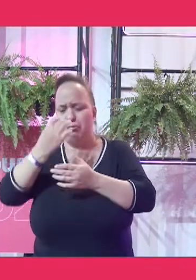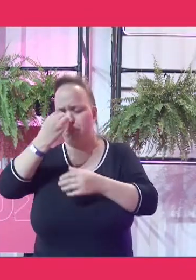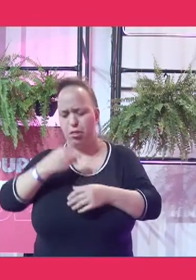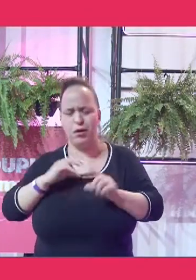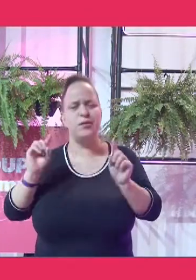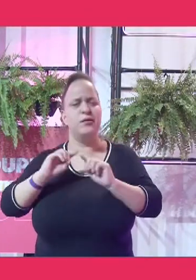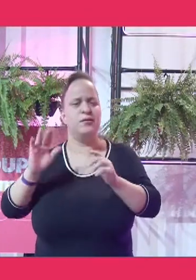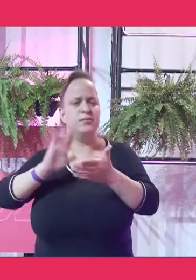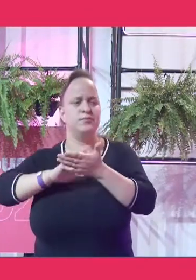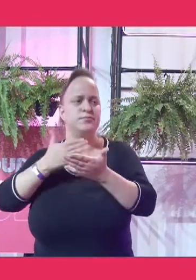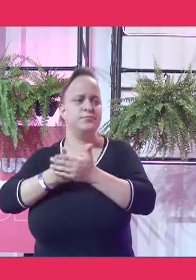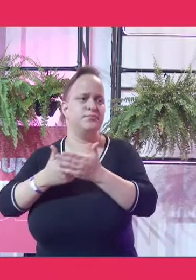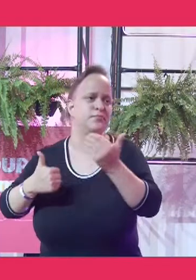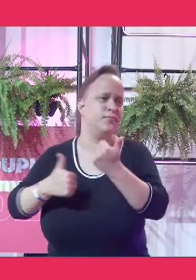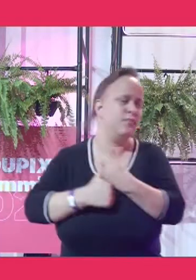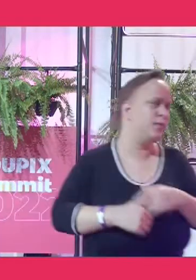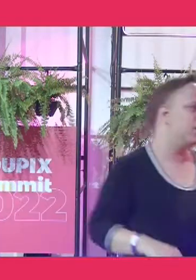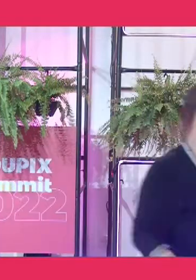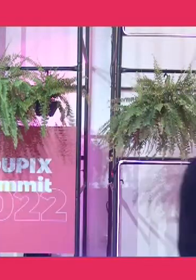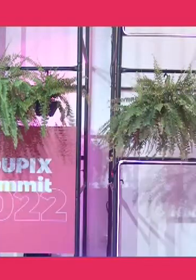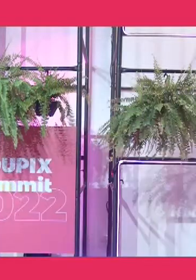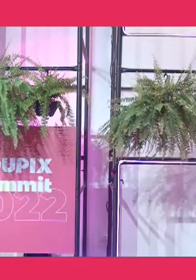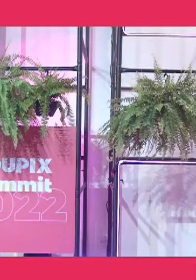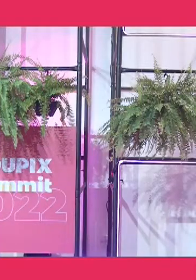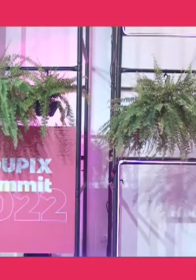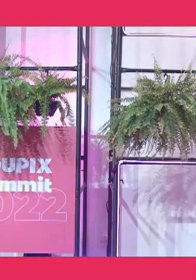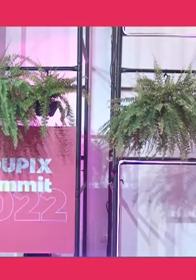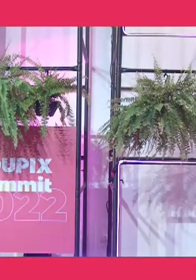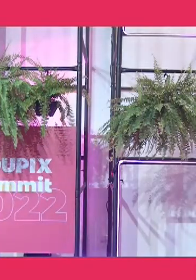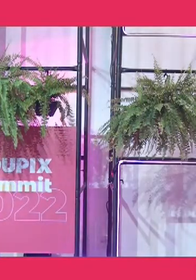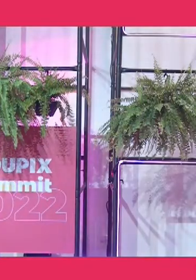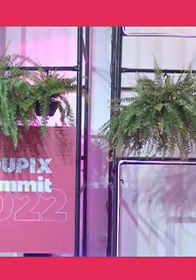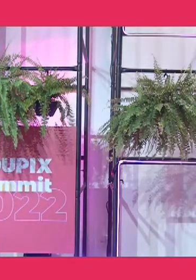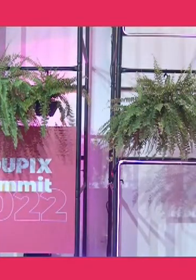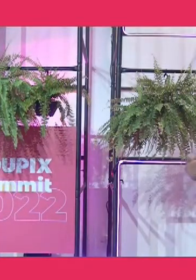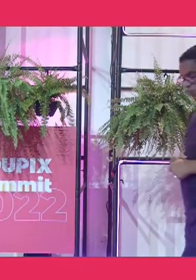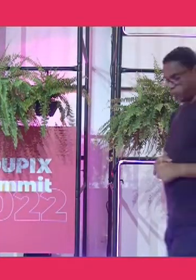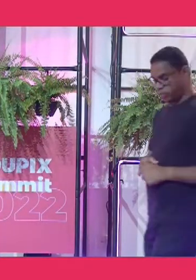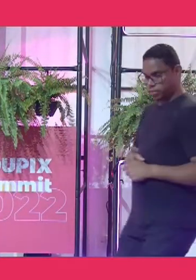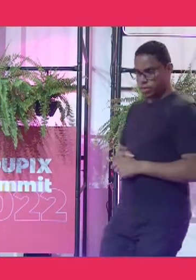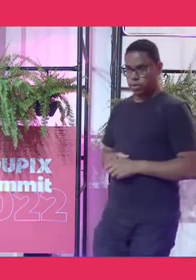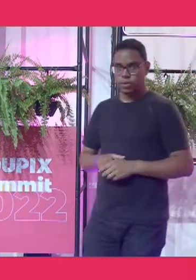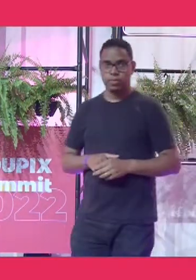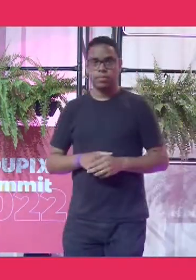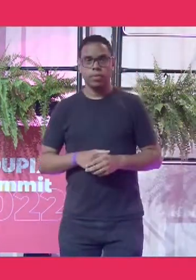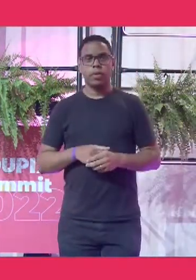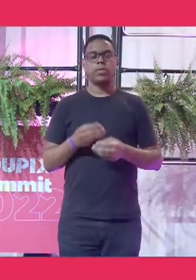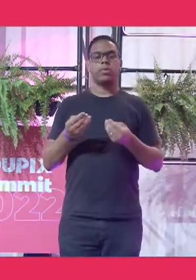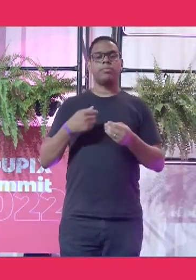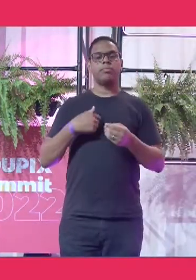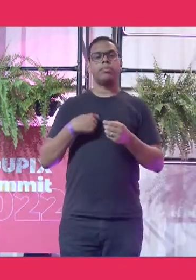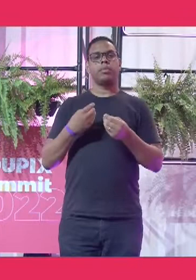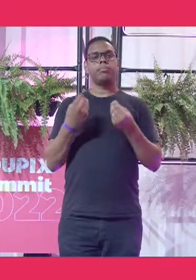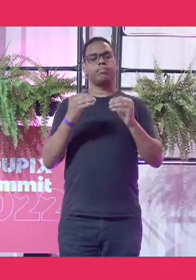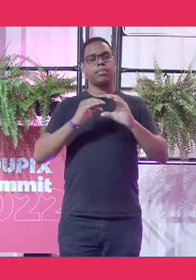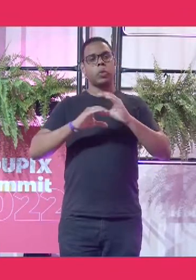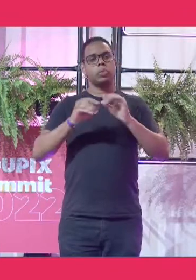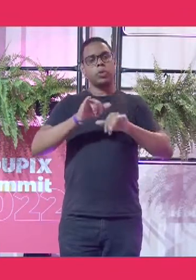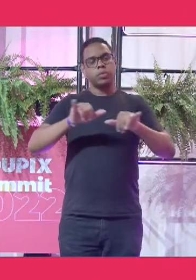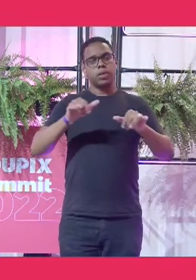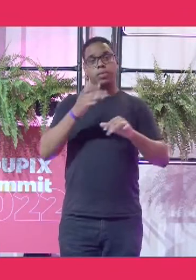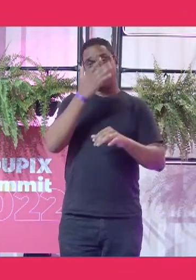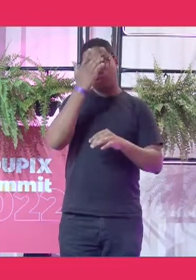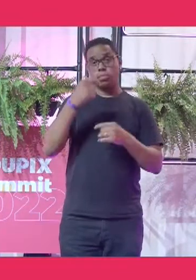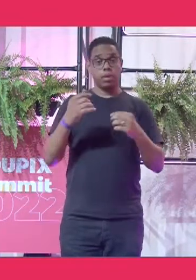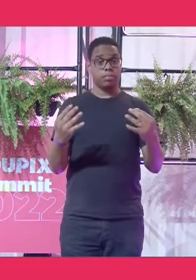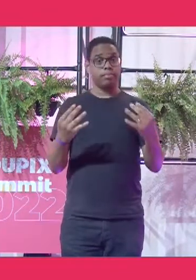processo, o que eu amo, se tornou como eu comunico. Como eu comunico algo que eu não consigo, mas para uma audiência que precisa